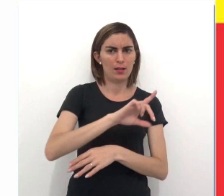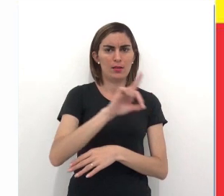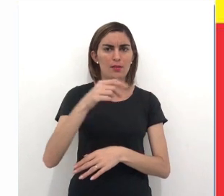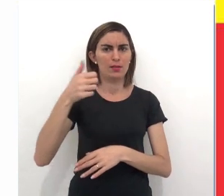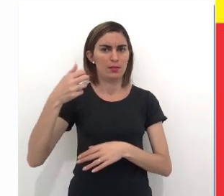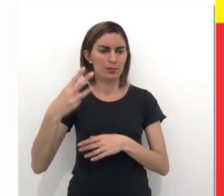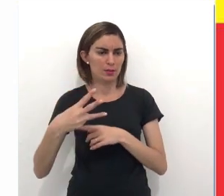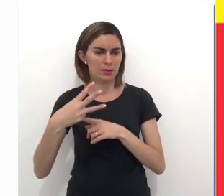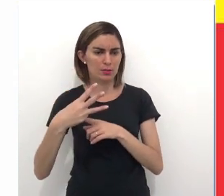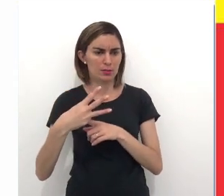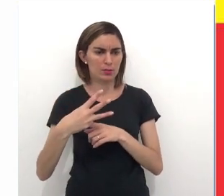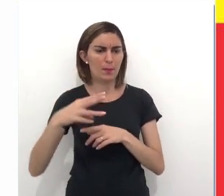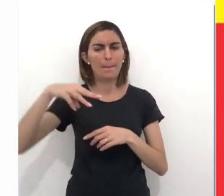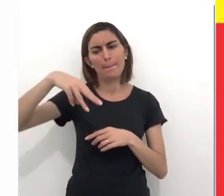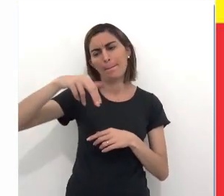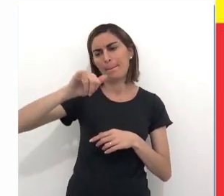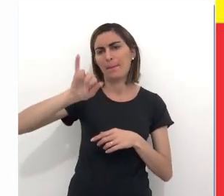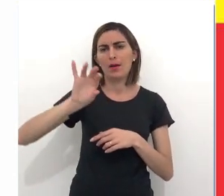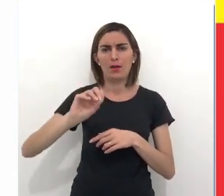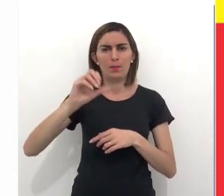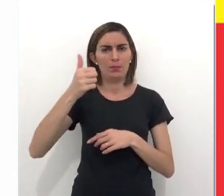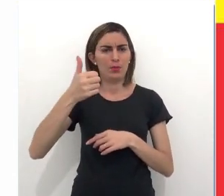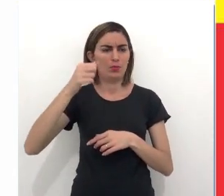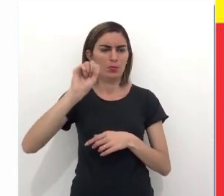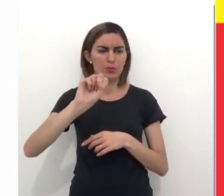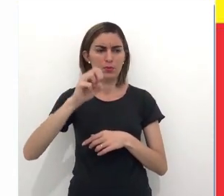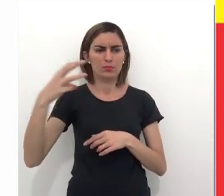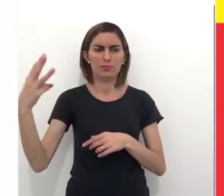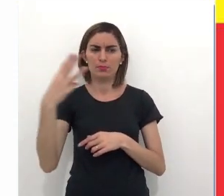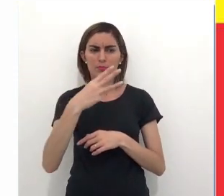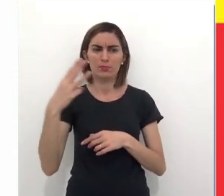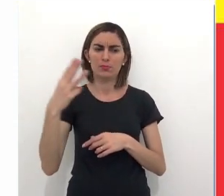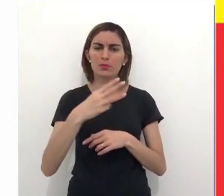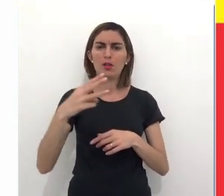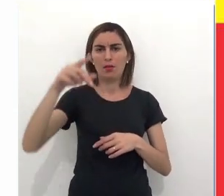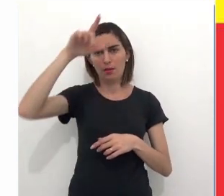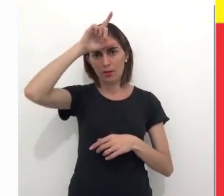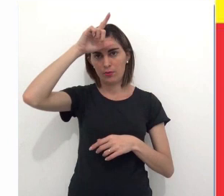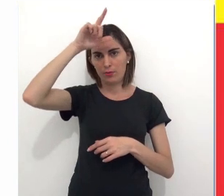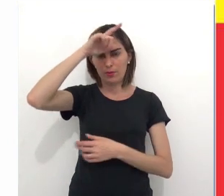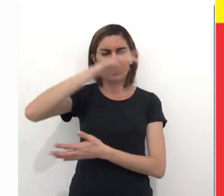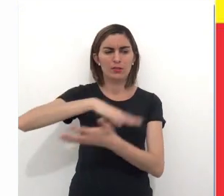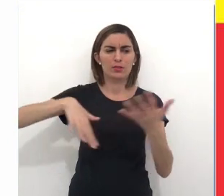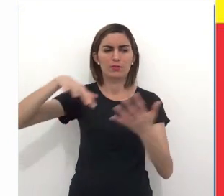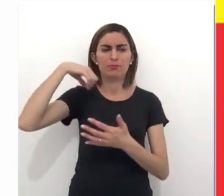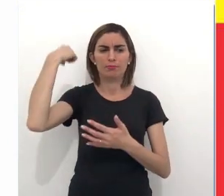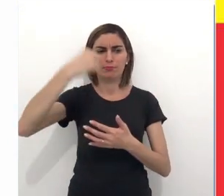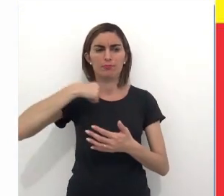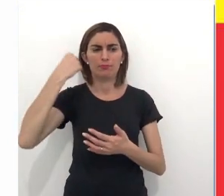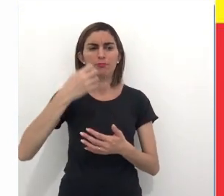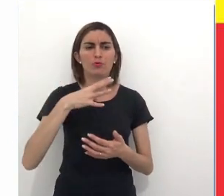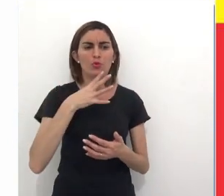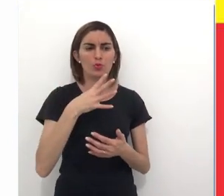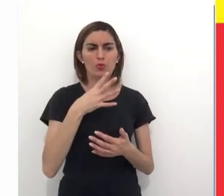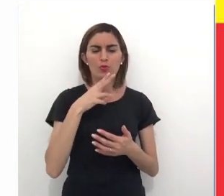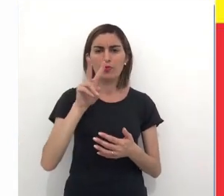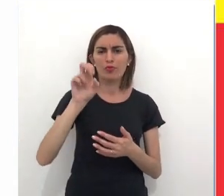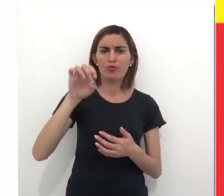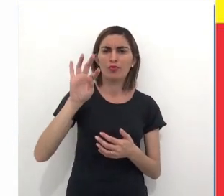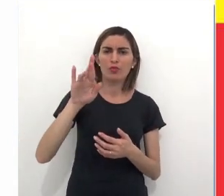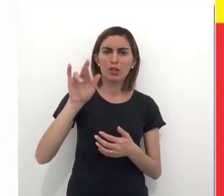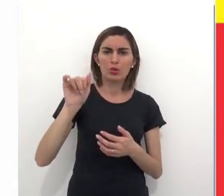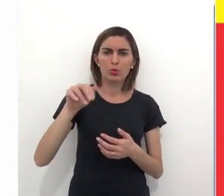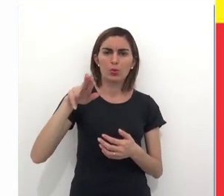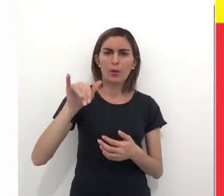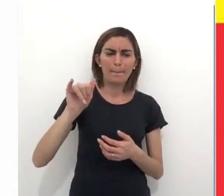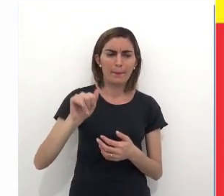da tarde do dia 13 de maio de 1833. O líder da revolta, conhecido